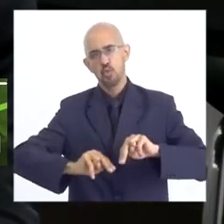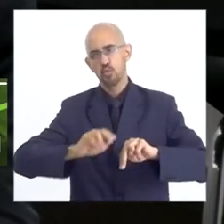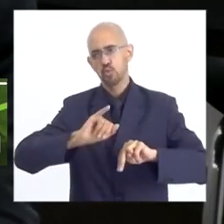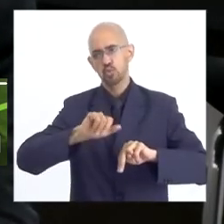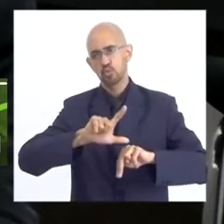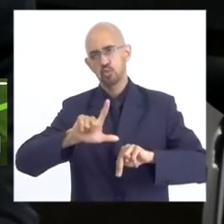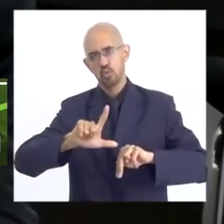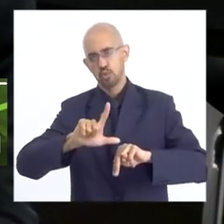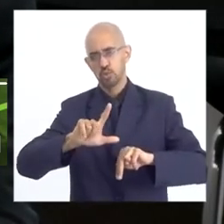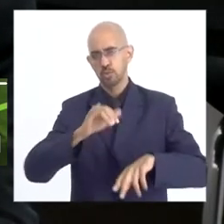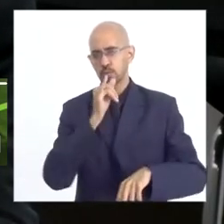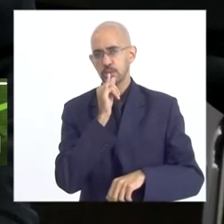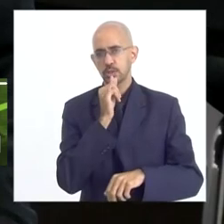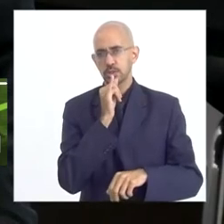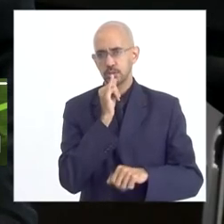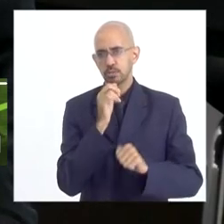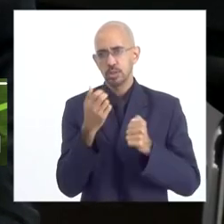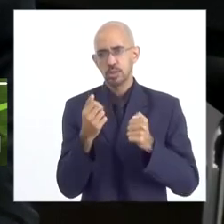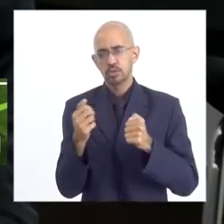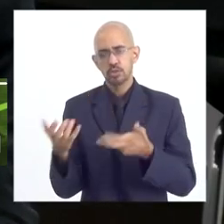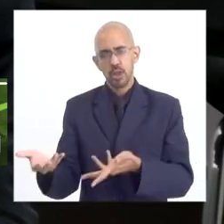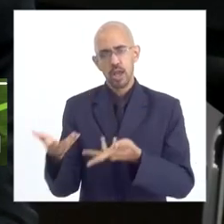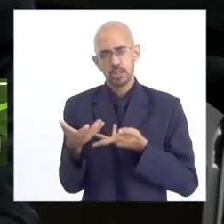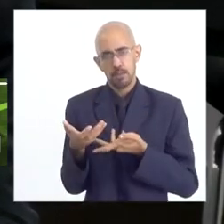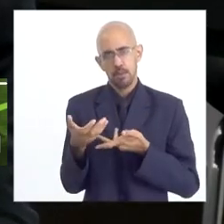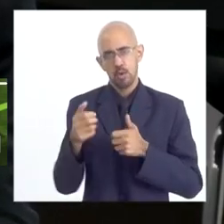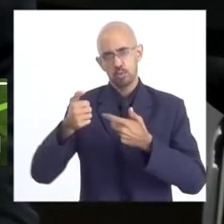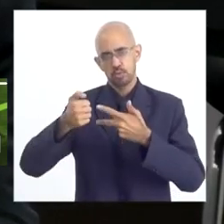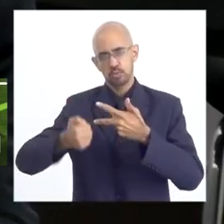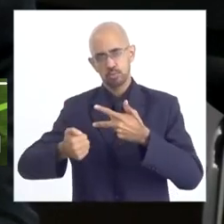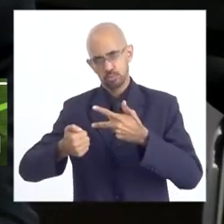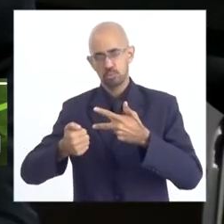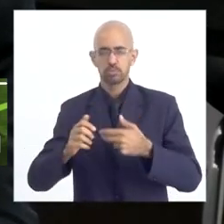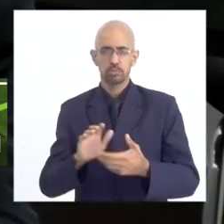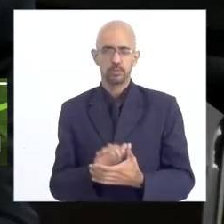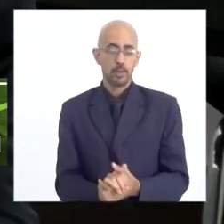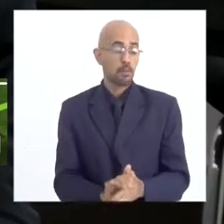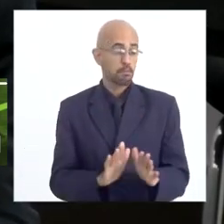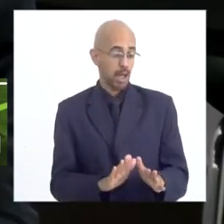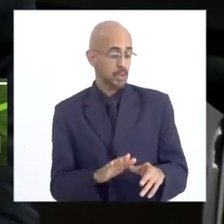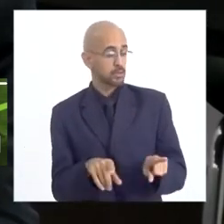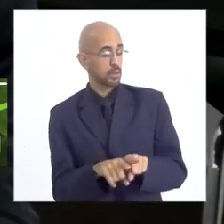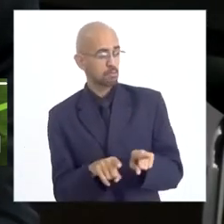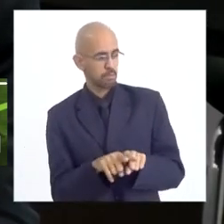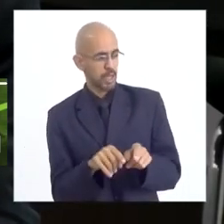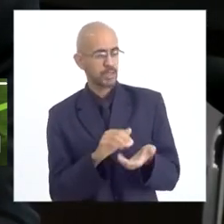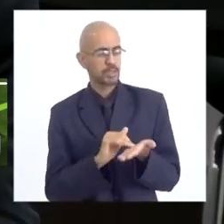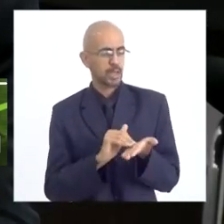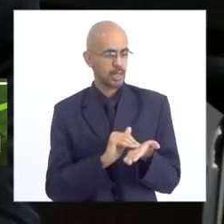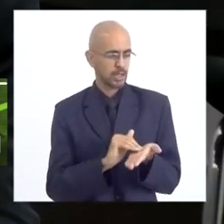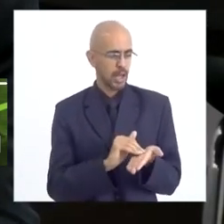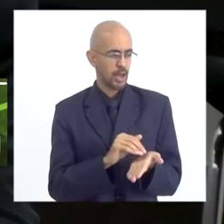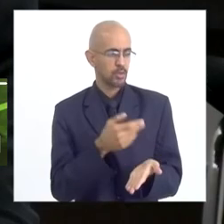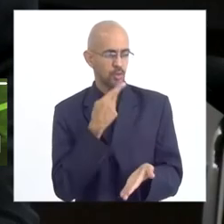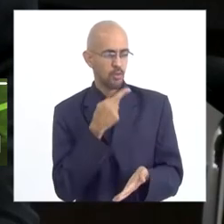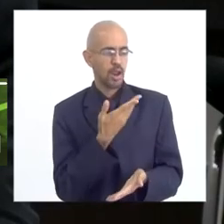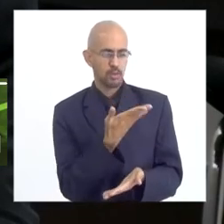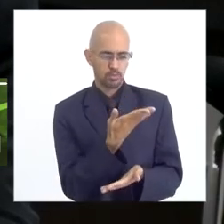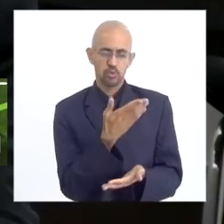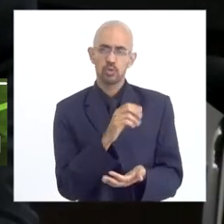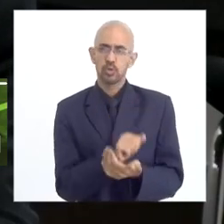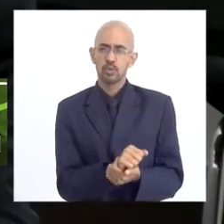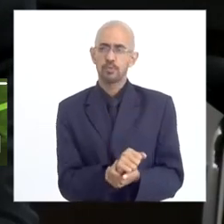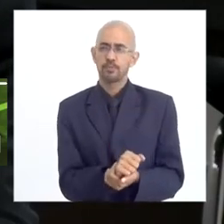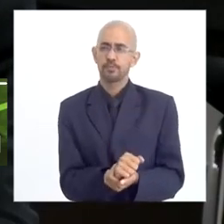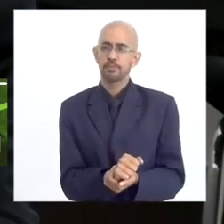que o senhor recebeu dos poderes. Também estou aqui reafirmando, secretário, que o senhor não tem bola de... Só